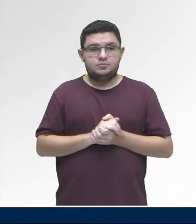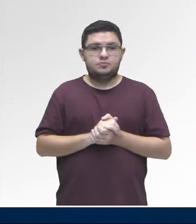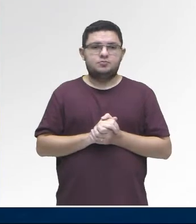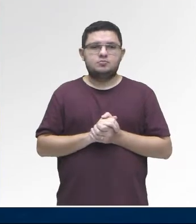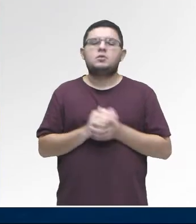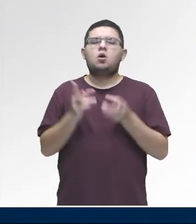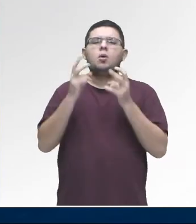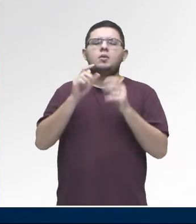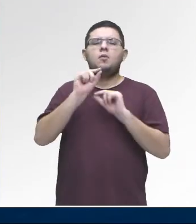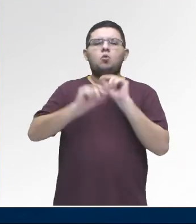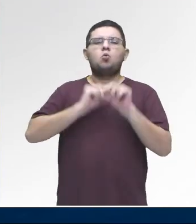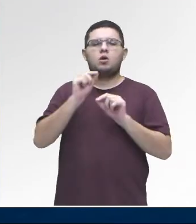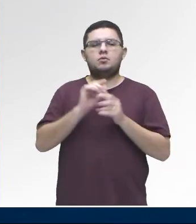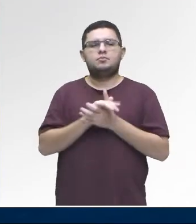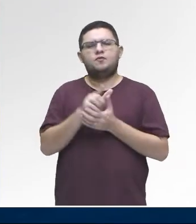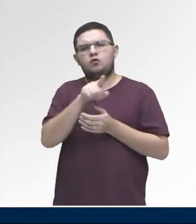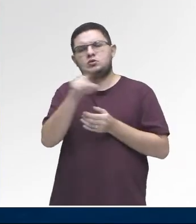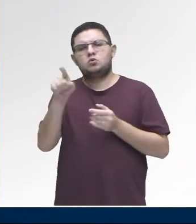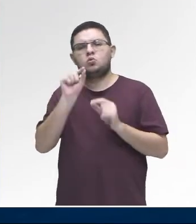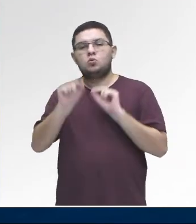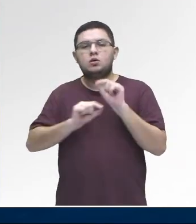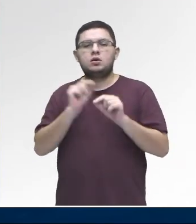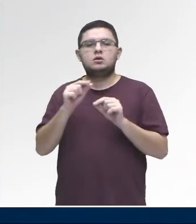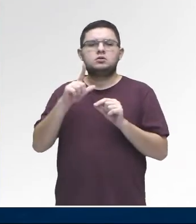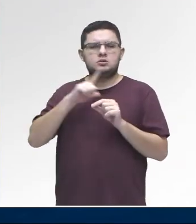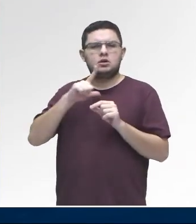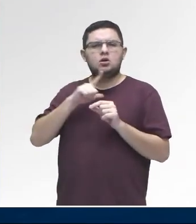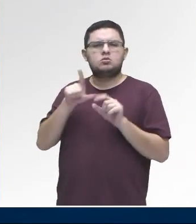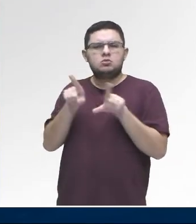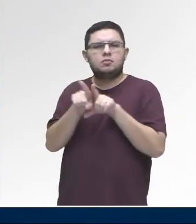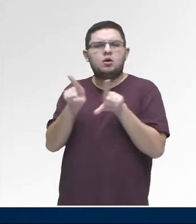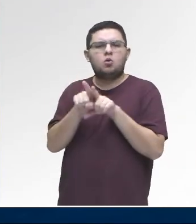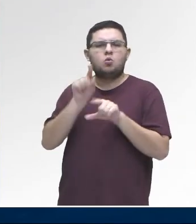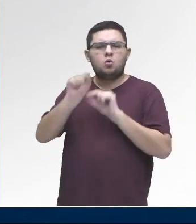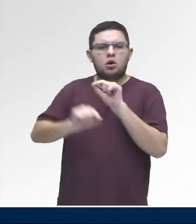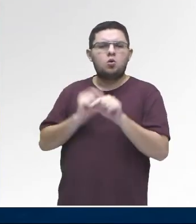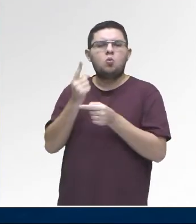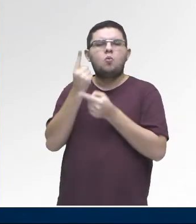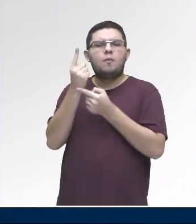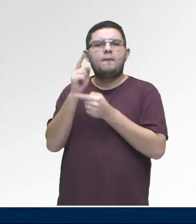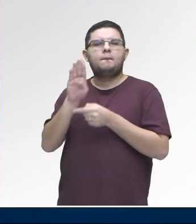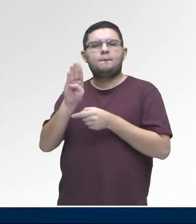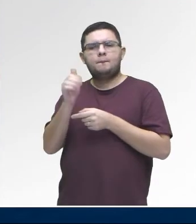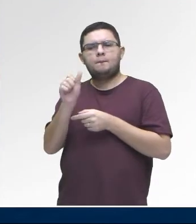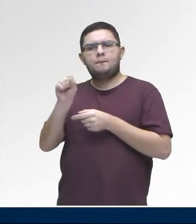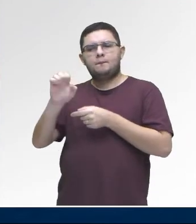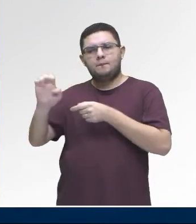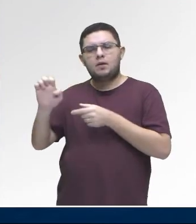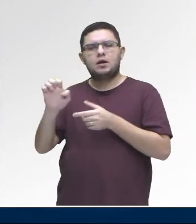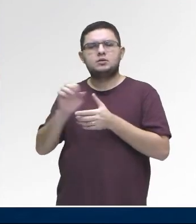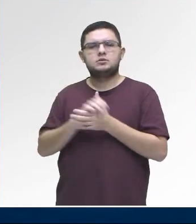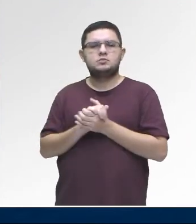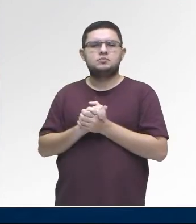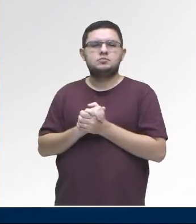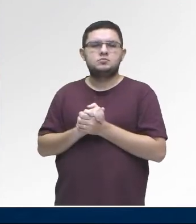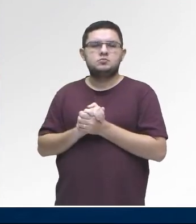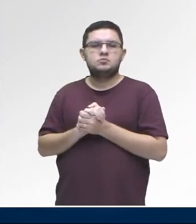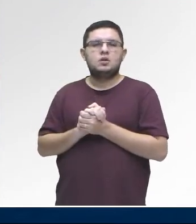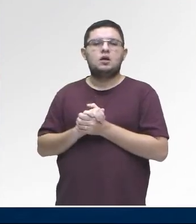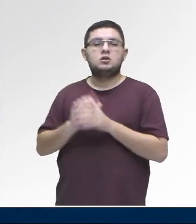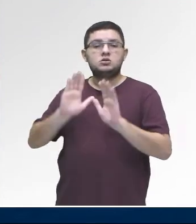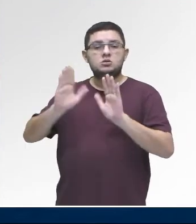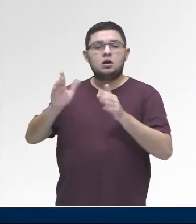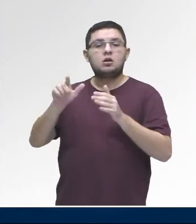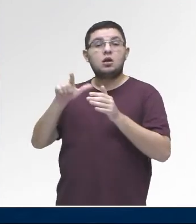Observem você que eu também tenho uma base genérica. Essa base, ela está em presença de